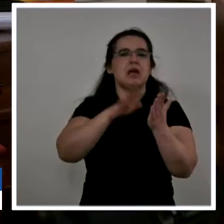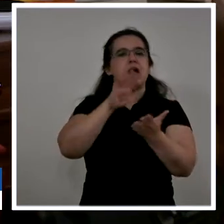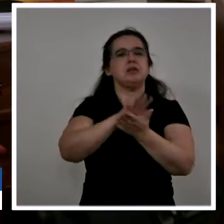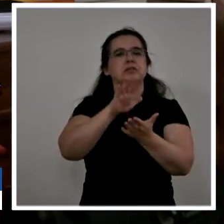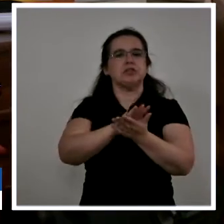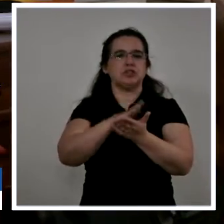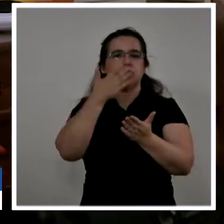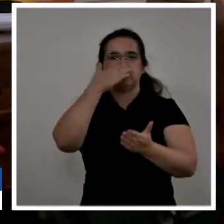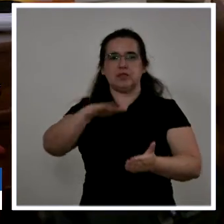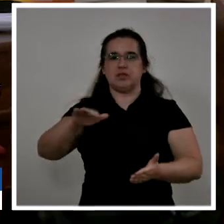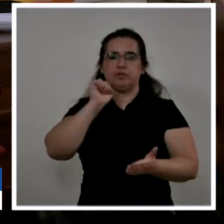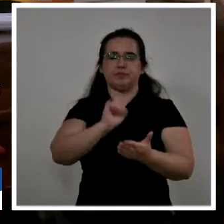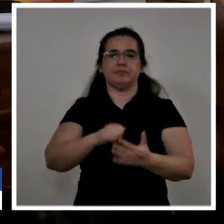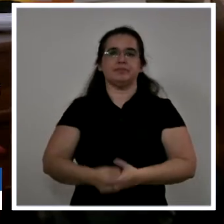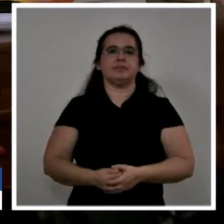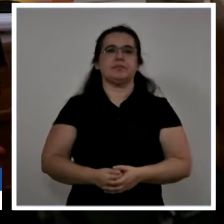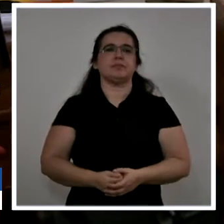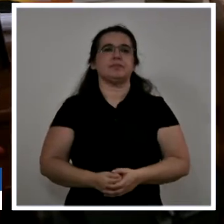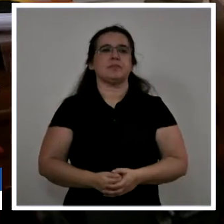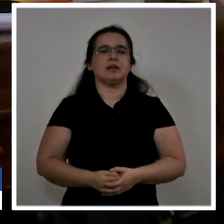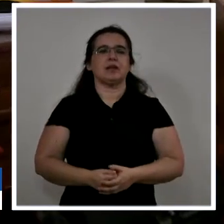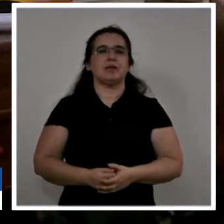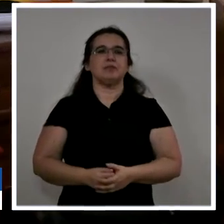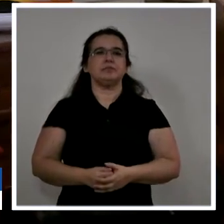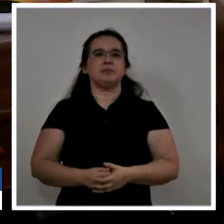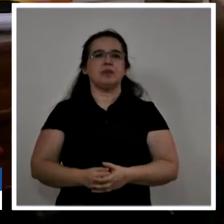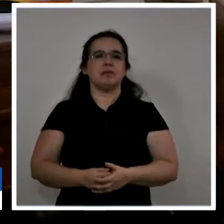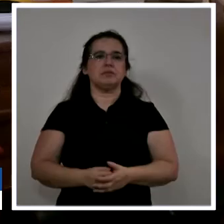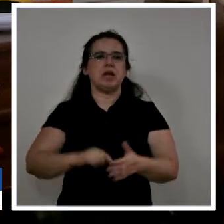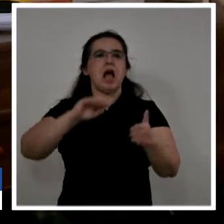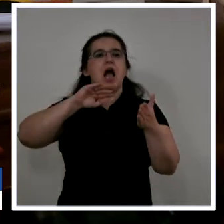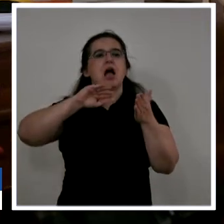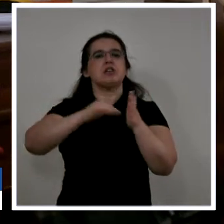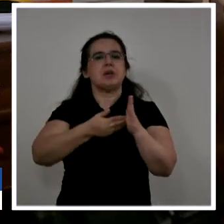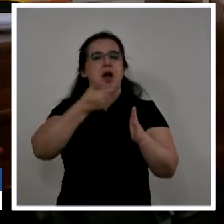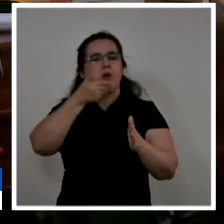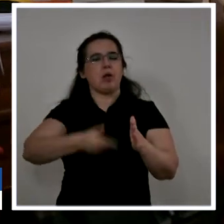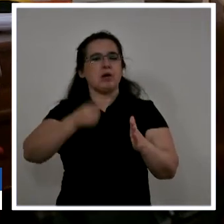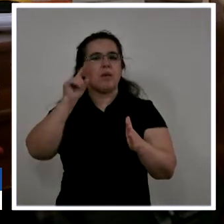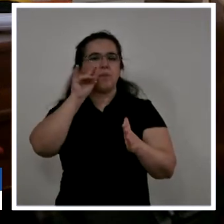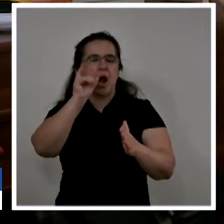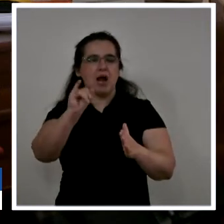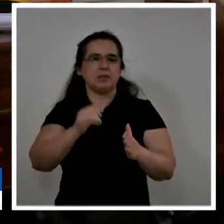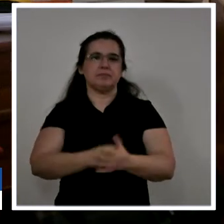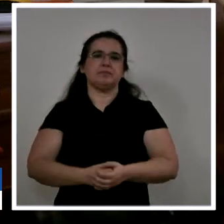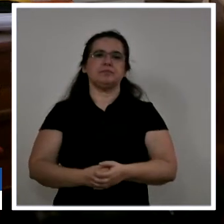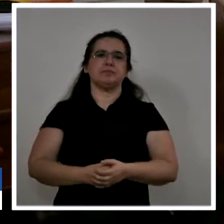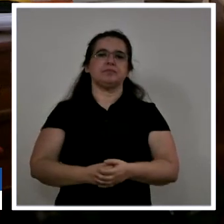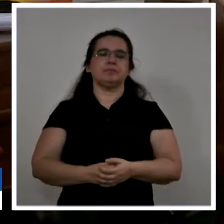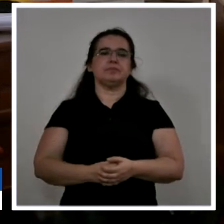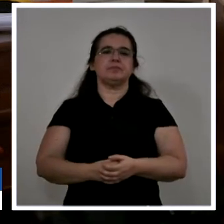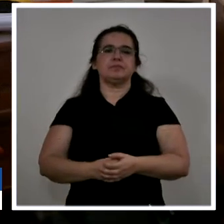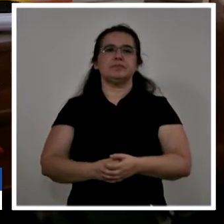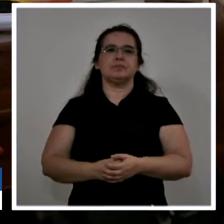científicos. The experiences of a parent, as experiências de um pai, before even conceiving,